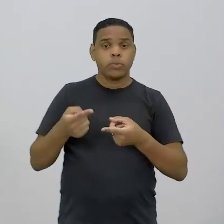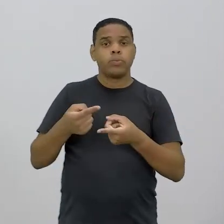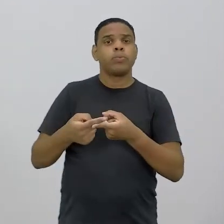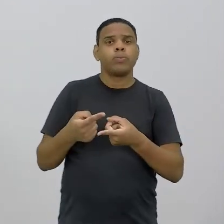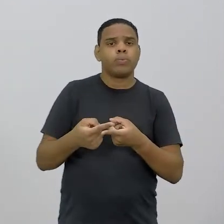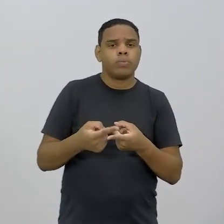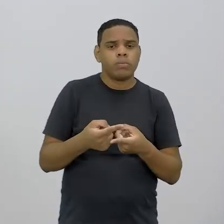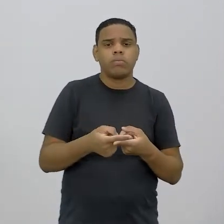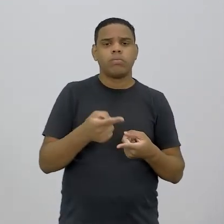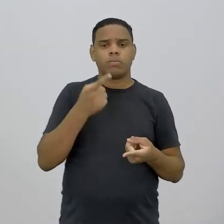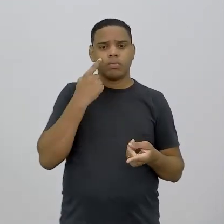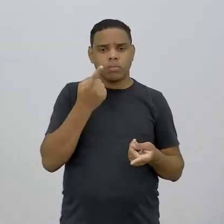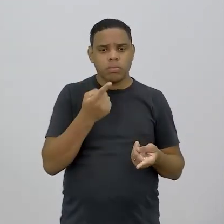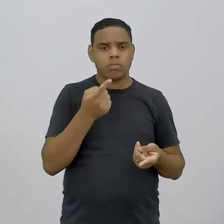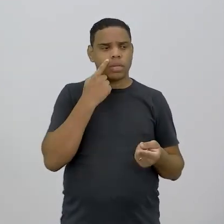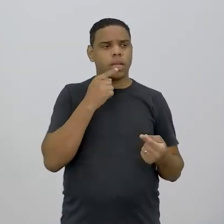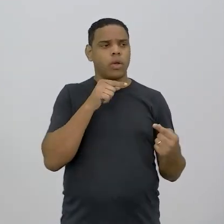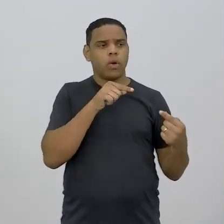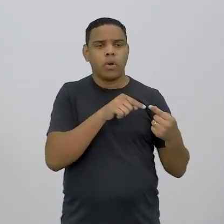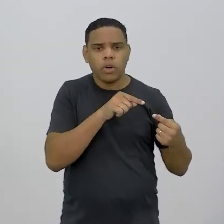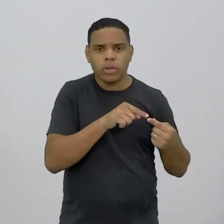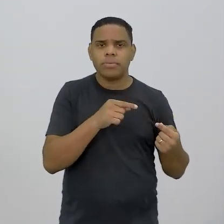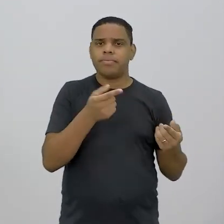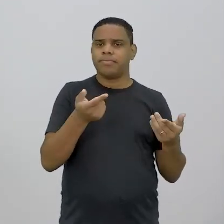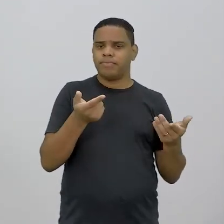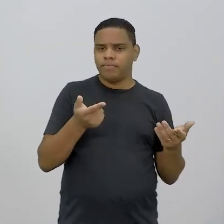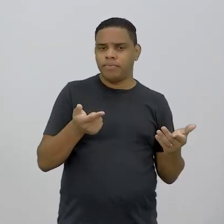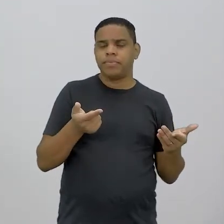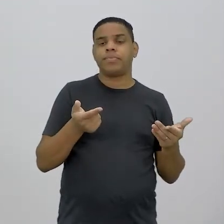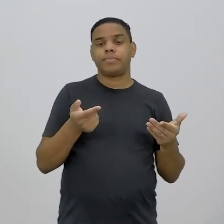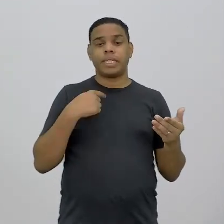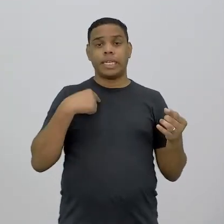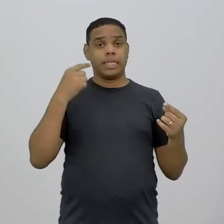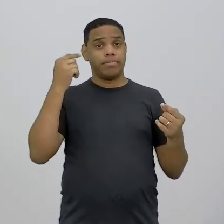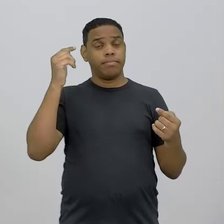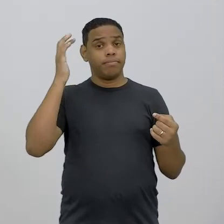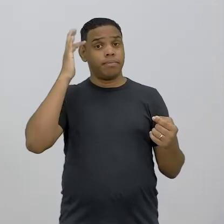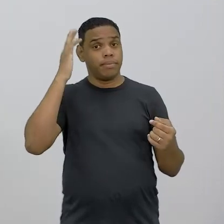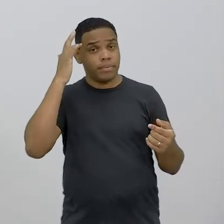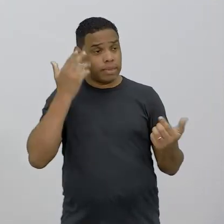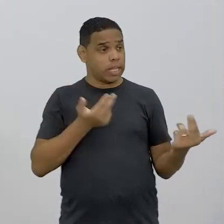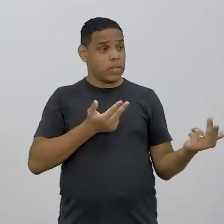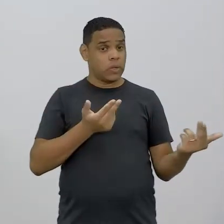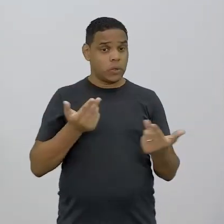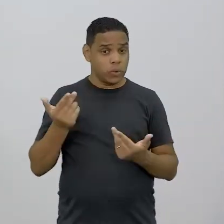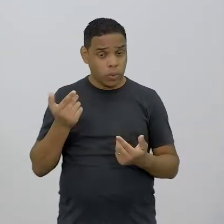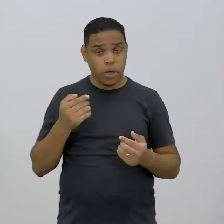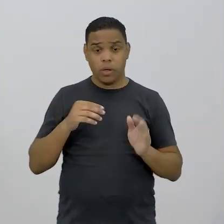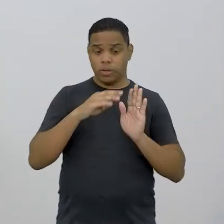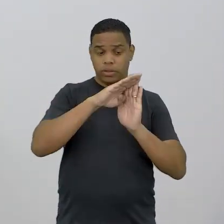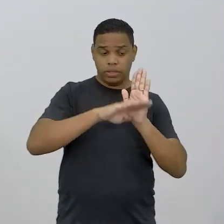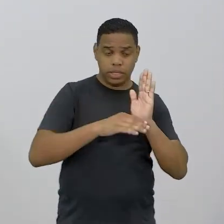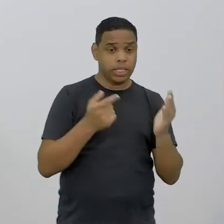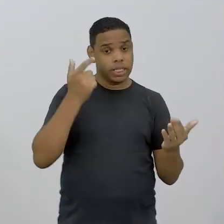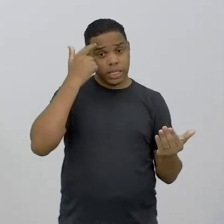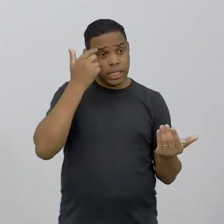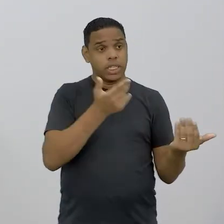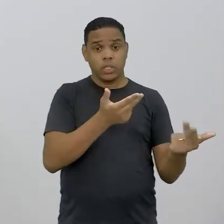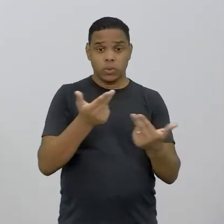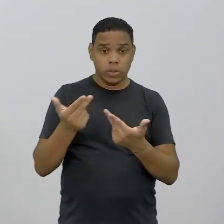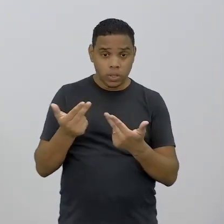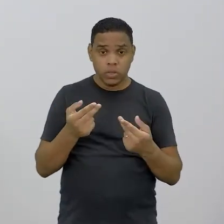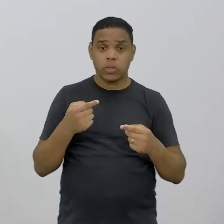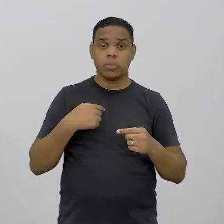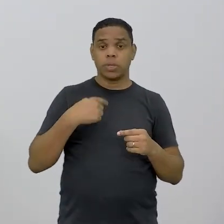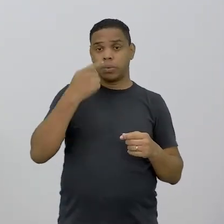compartilham os mesmos códigos, as mesmas ideias, as mesmas normas, porque elas partilham de um